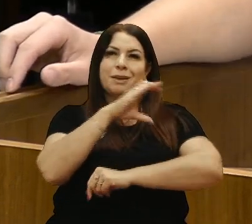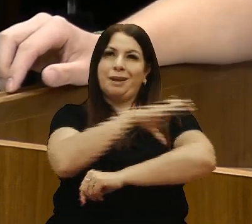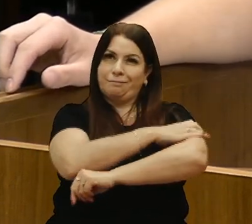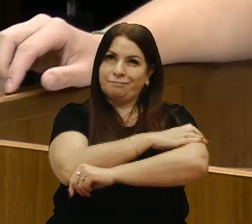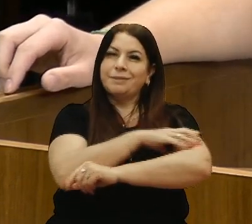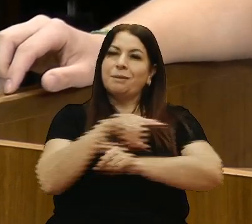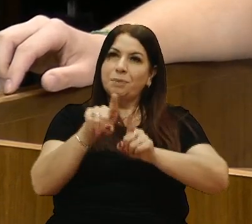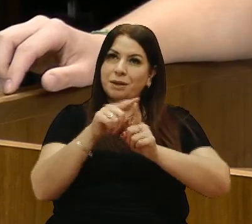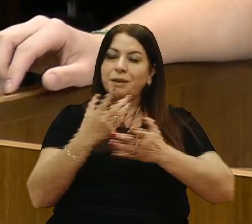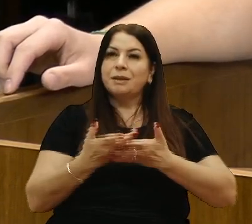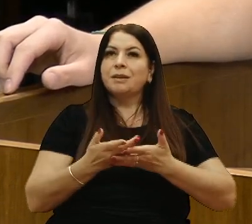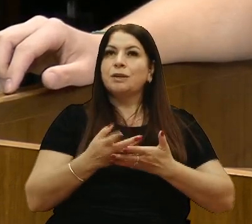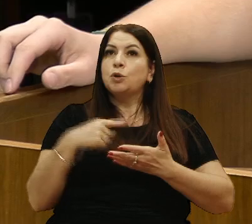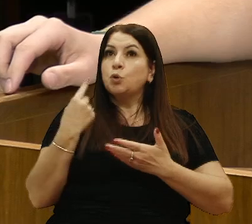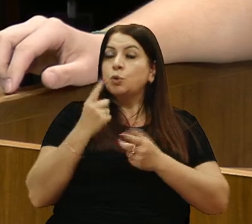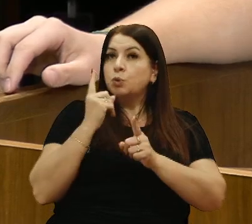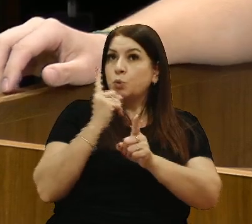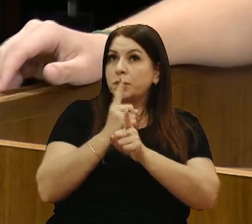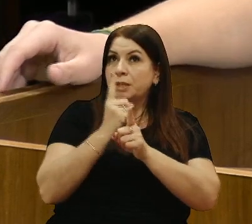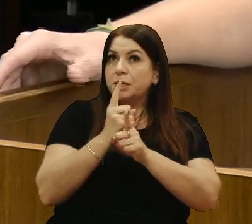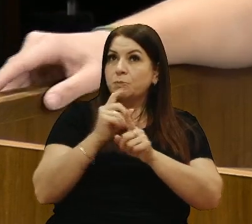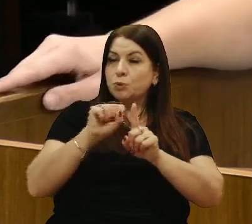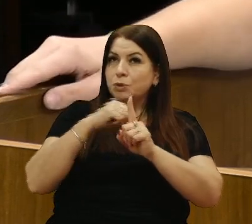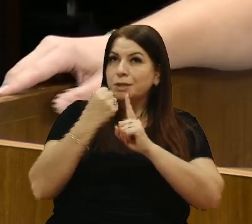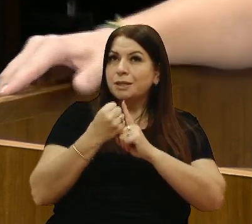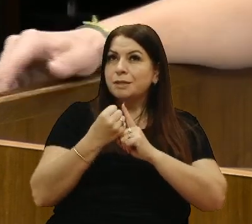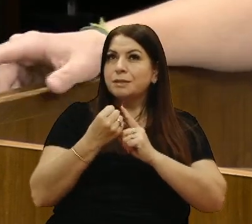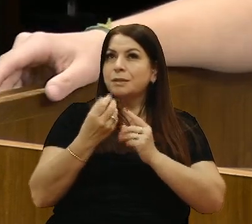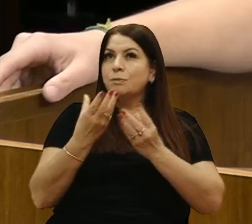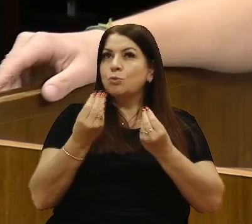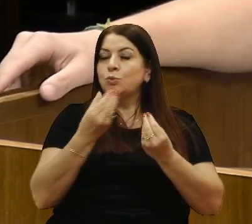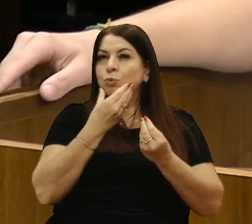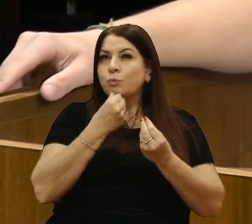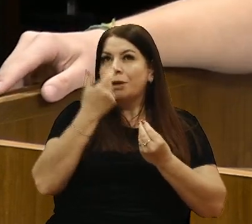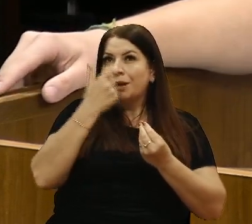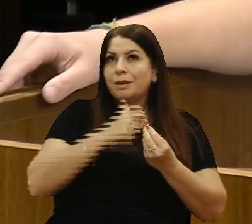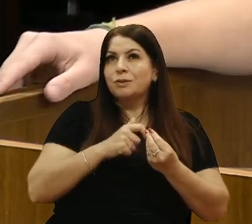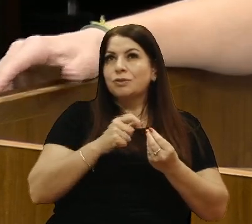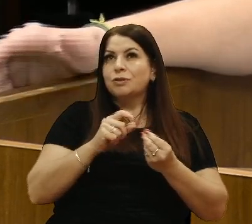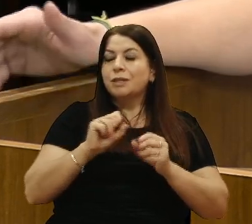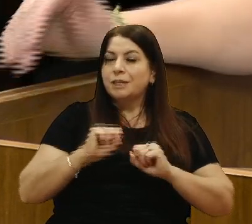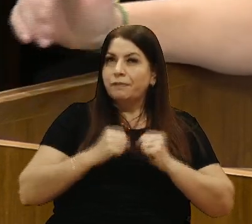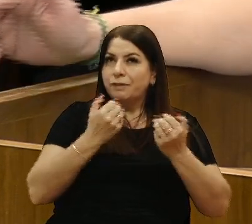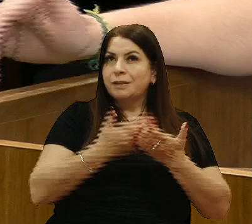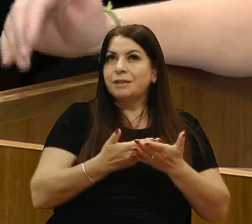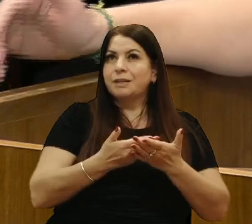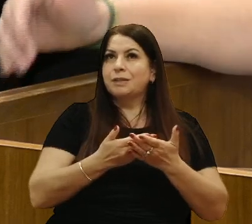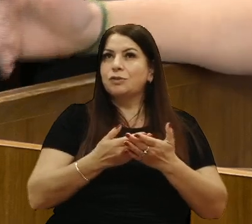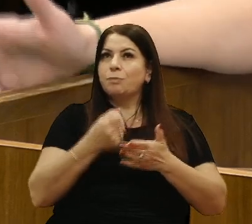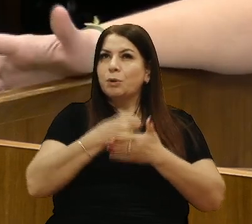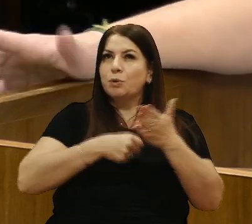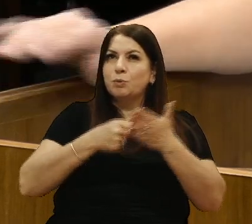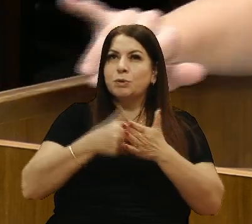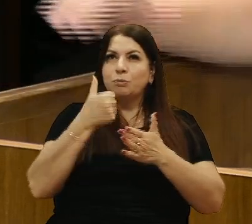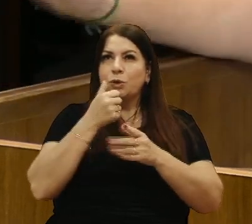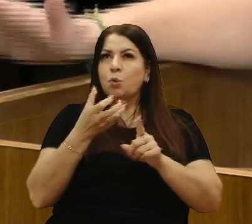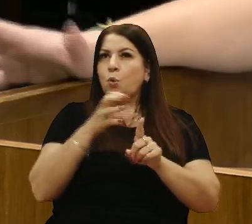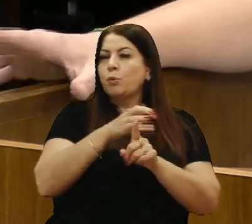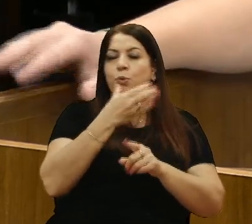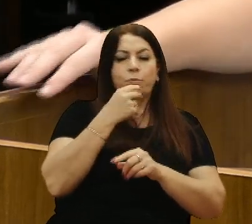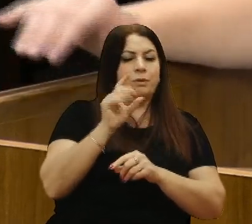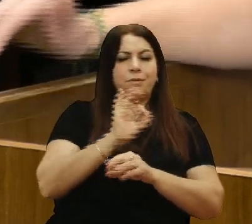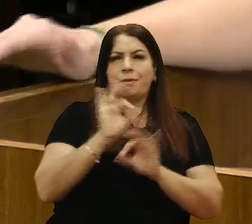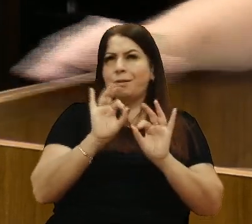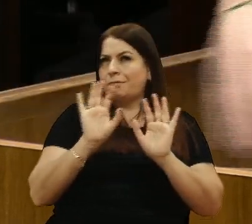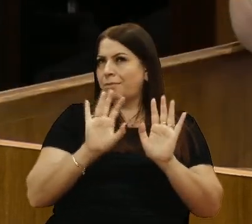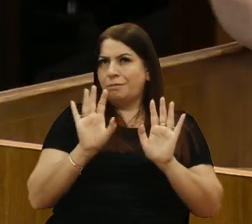achamos, as pessoas, a sociedade, e muitos homens, acham que nós estamos aqui defendendo, né, fazendo uma luta das mulheres contra os homens. Não é nada